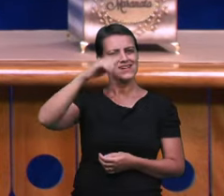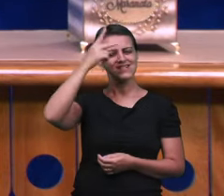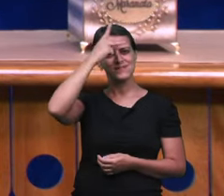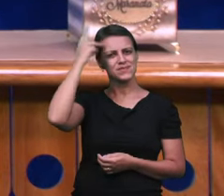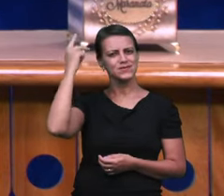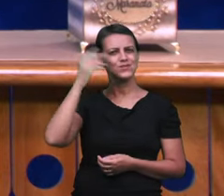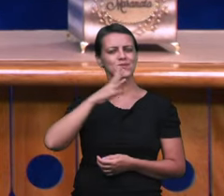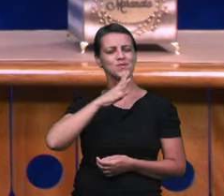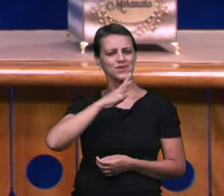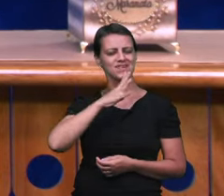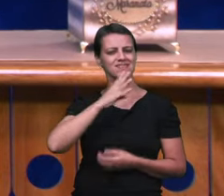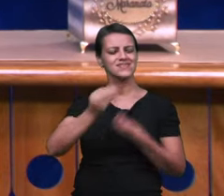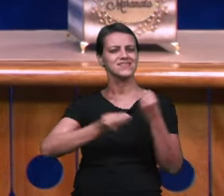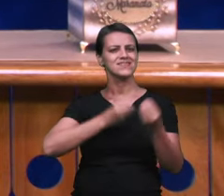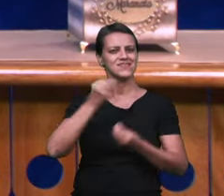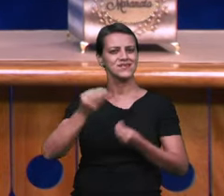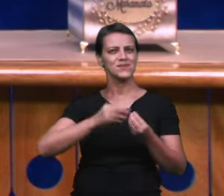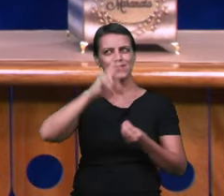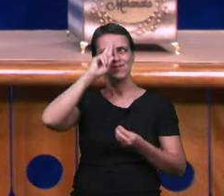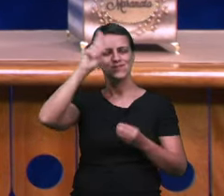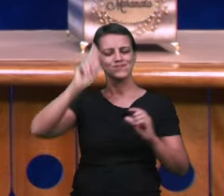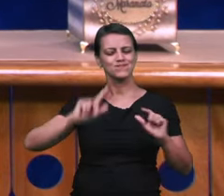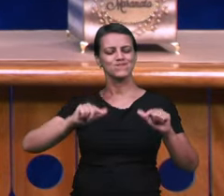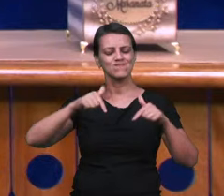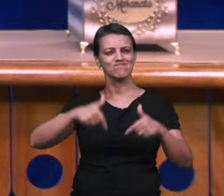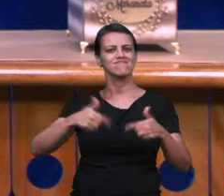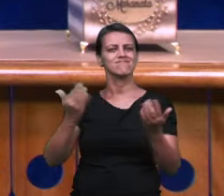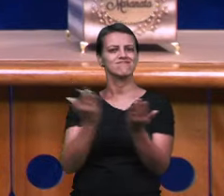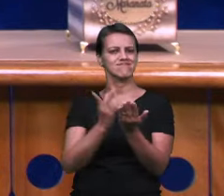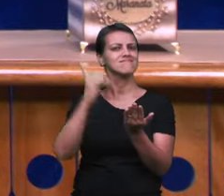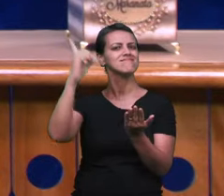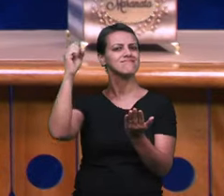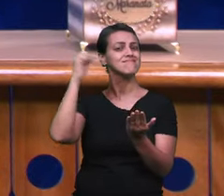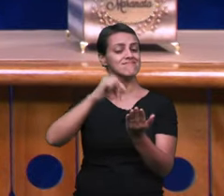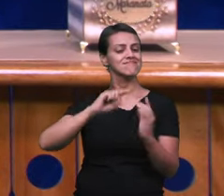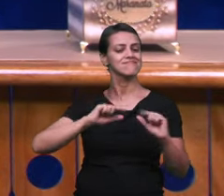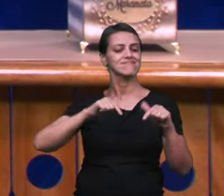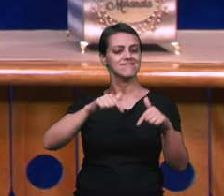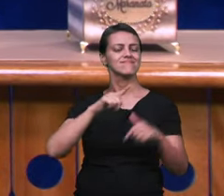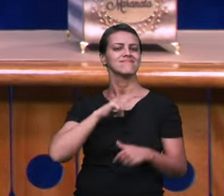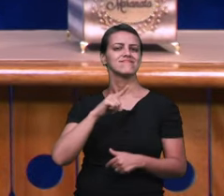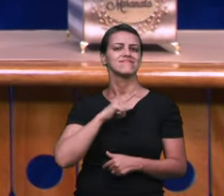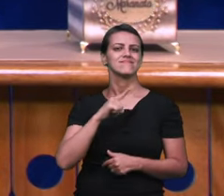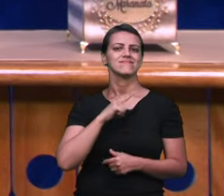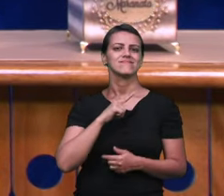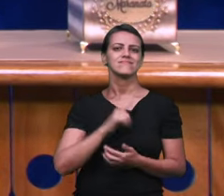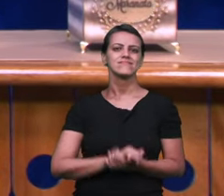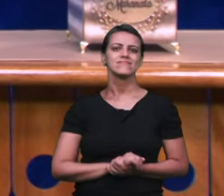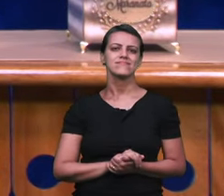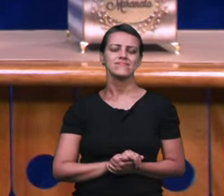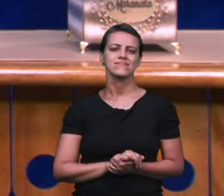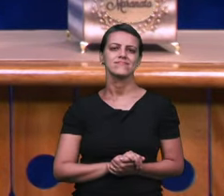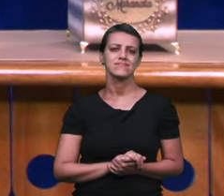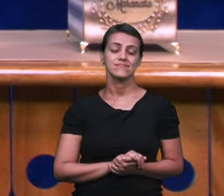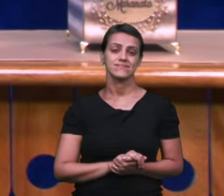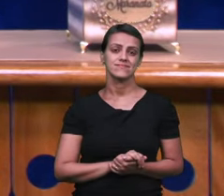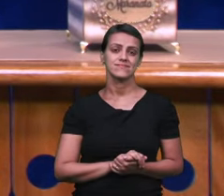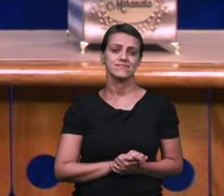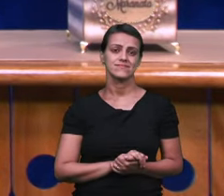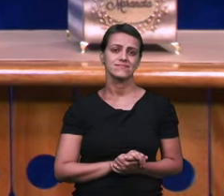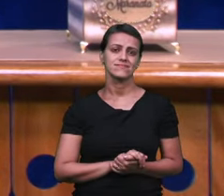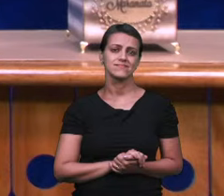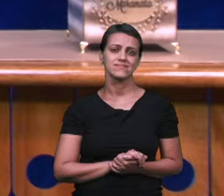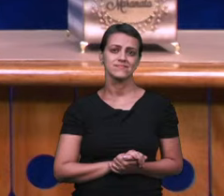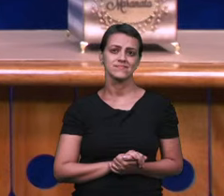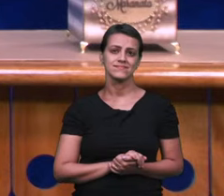a realidade bíblica dentro da soberana vontade de Deus em relação àquilo que nós estamos vivendo hoje, tá bom? Então